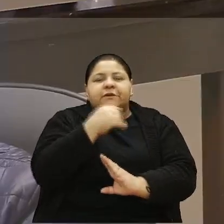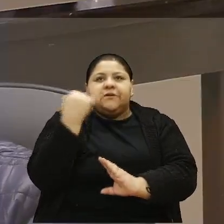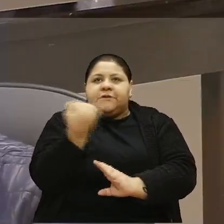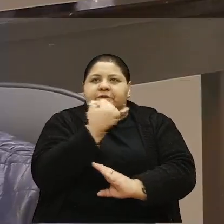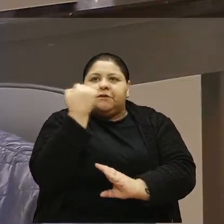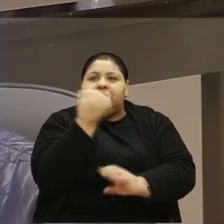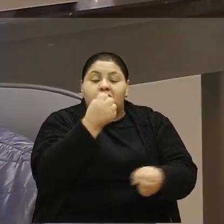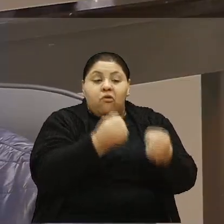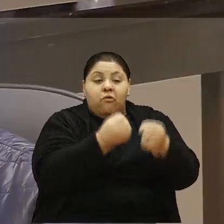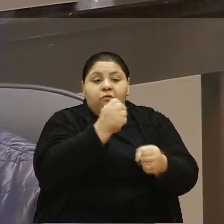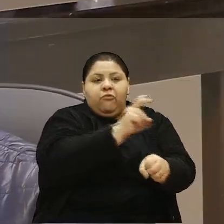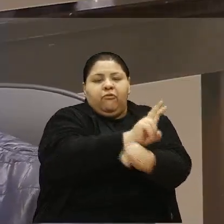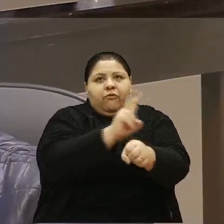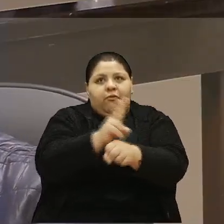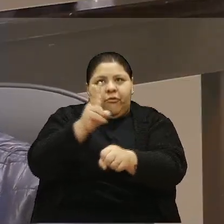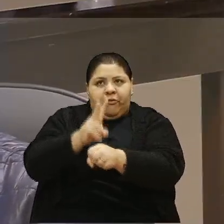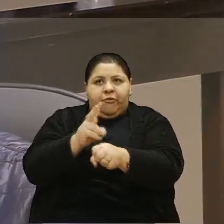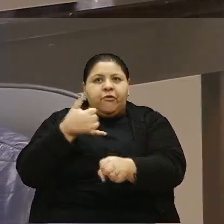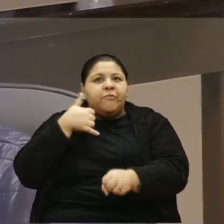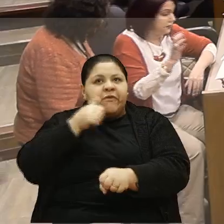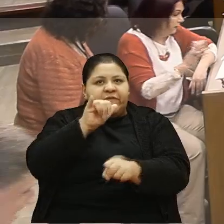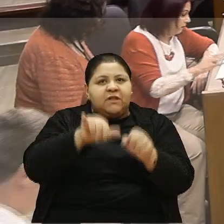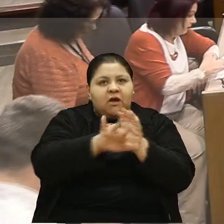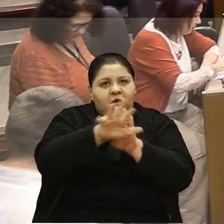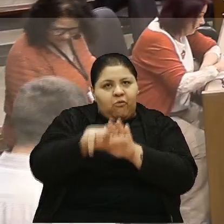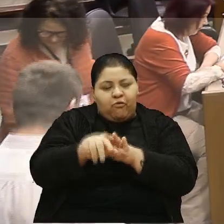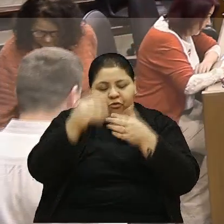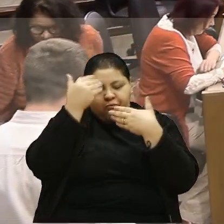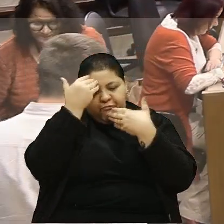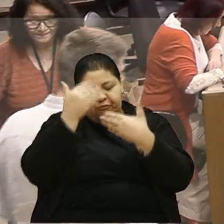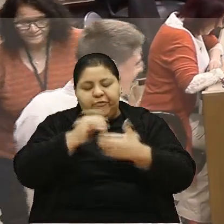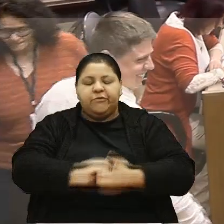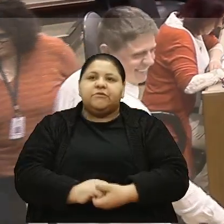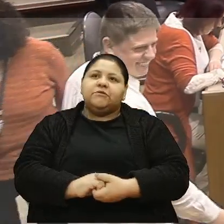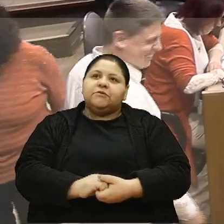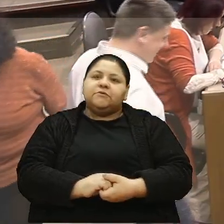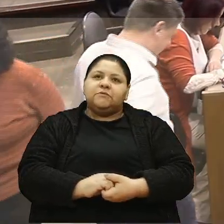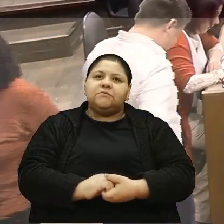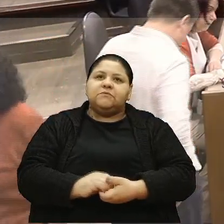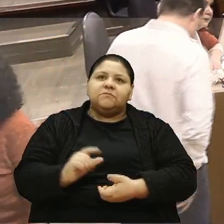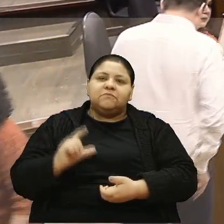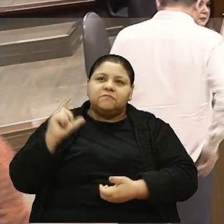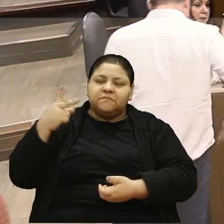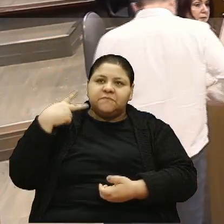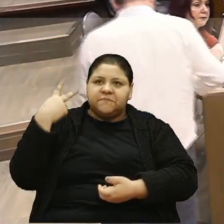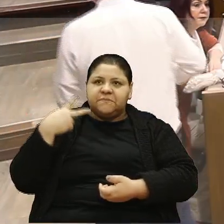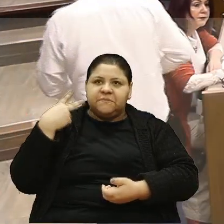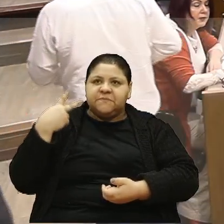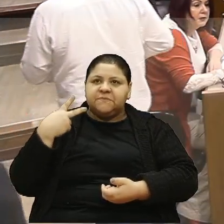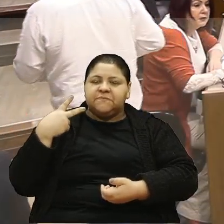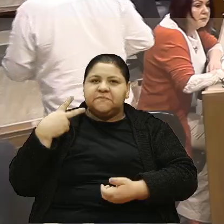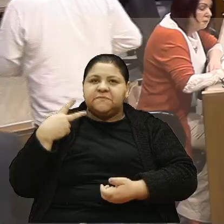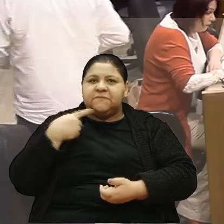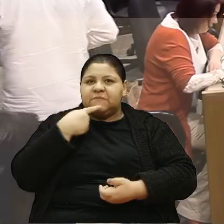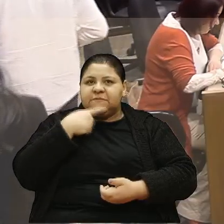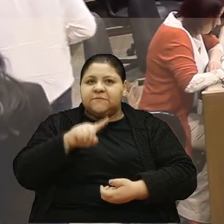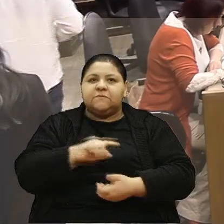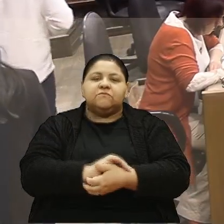nas EPIs para evitar esse tipo de coisa. Muito obrigado. Obrigado, vereador Iago. Com a palavra, vereador Caleb